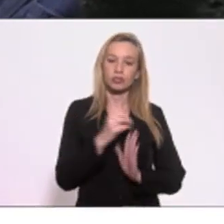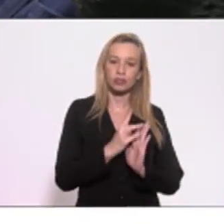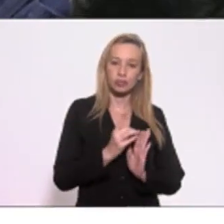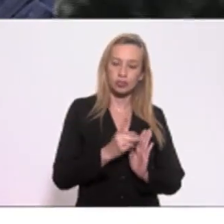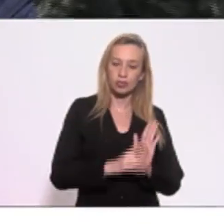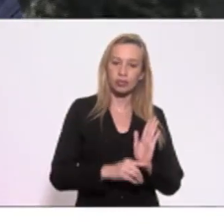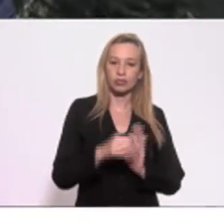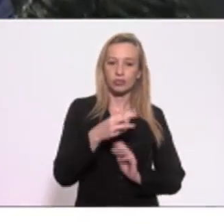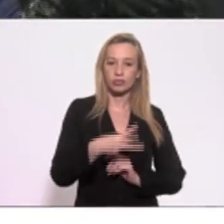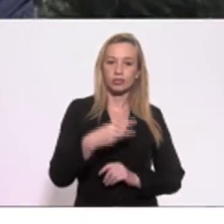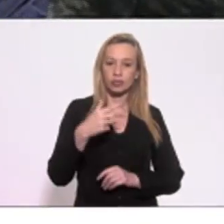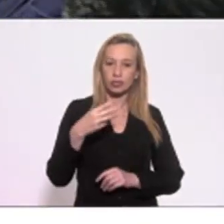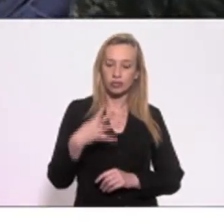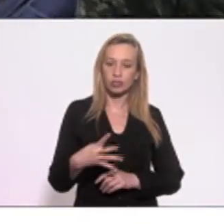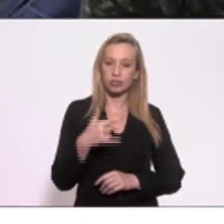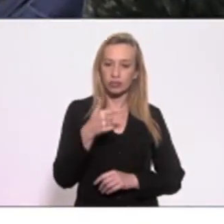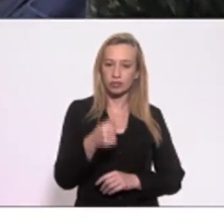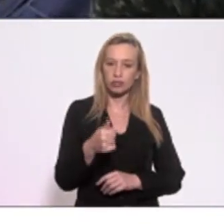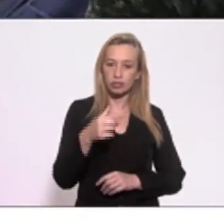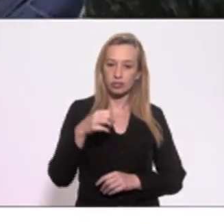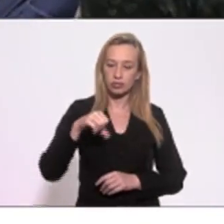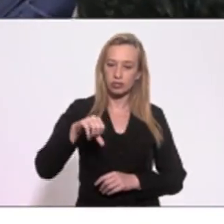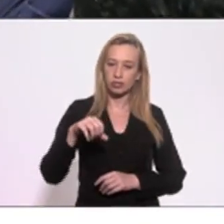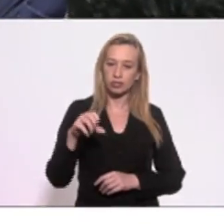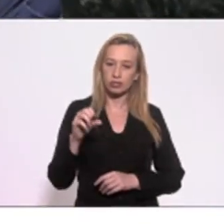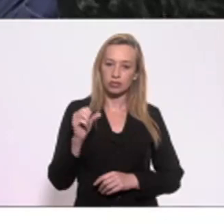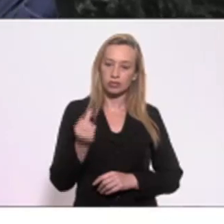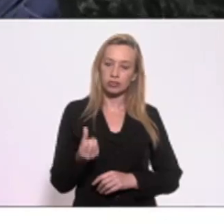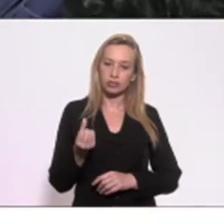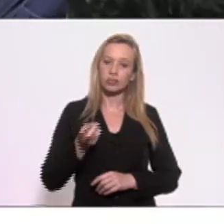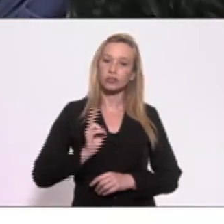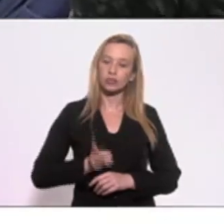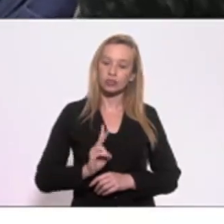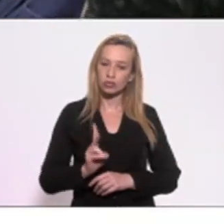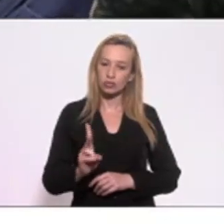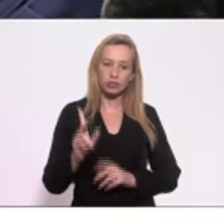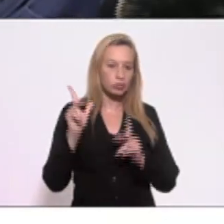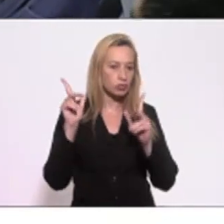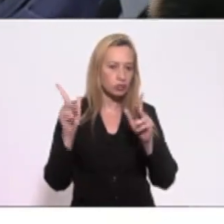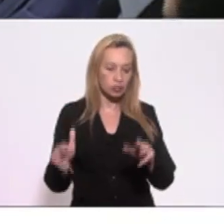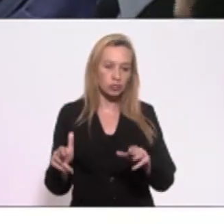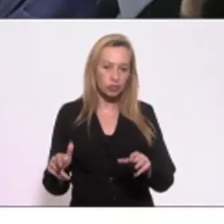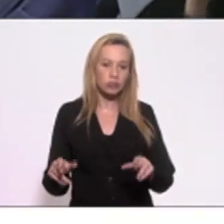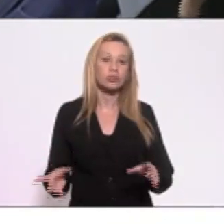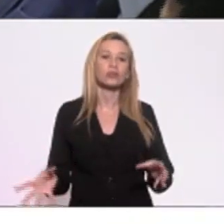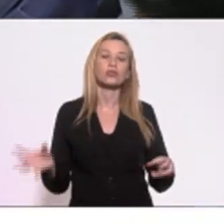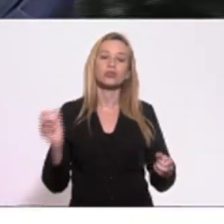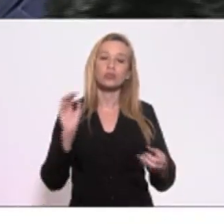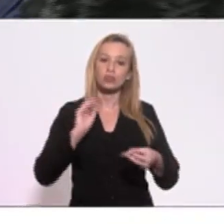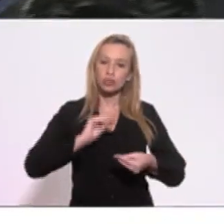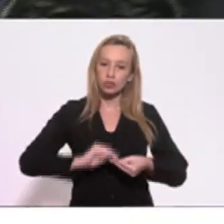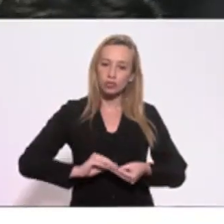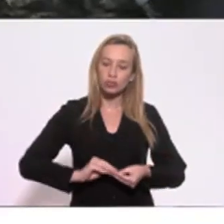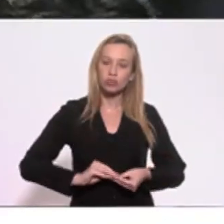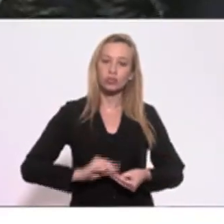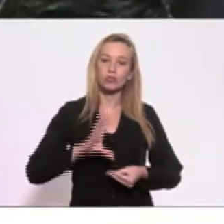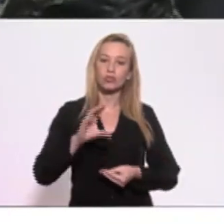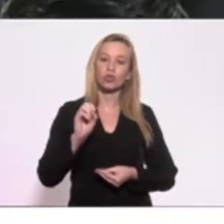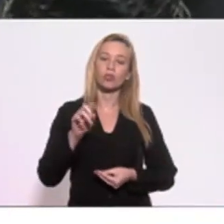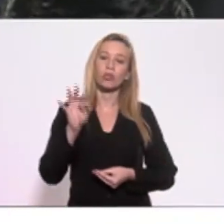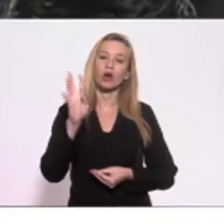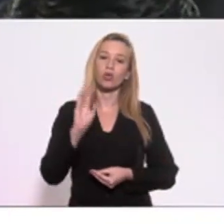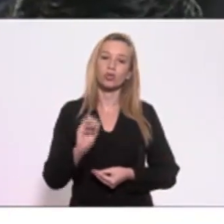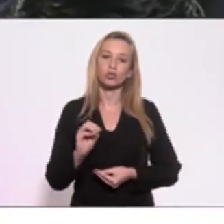34796, manteve o tombamento da Cobal Maitá e incluiu a Cobal do